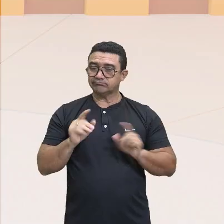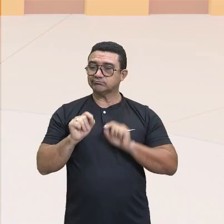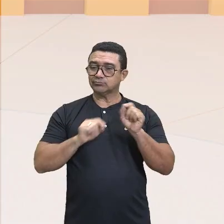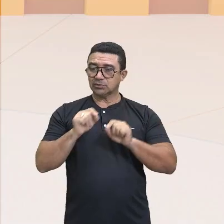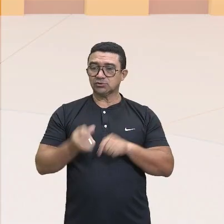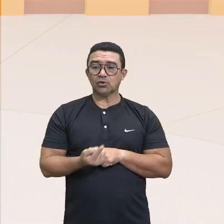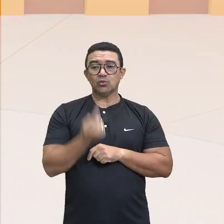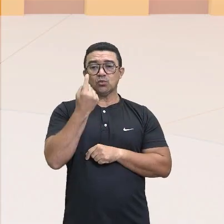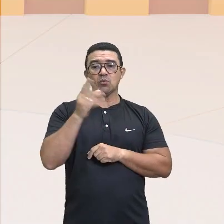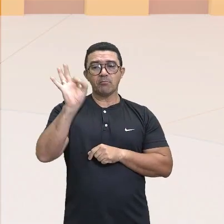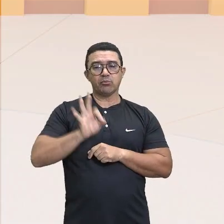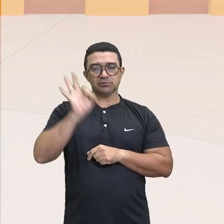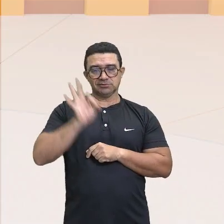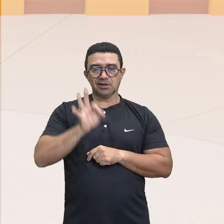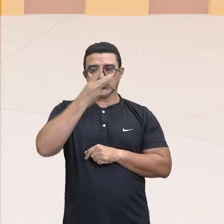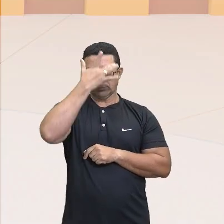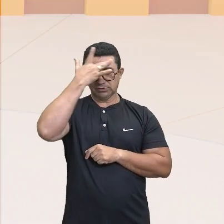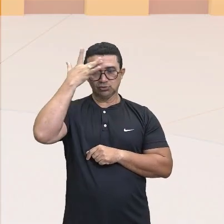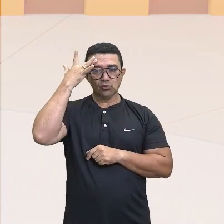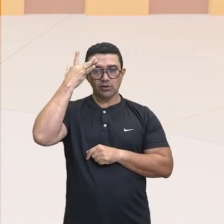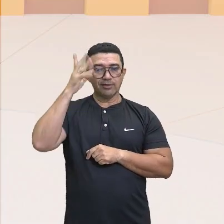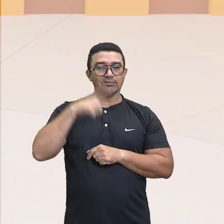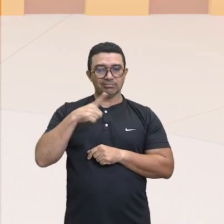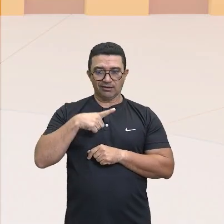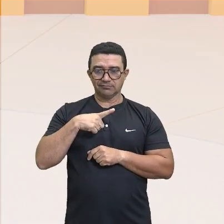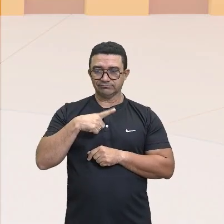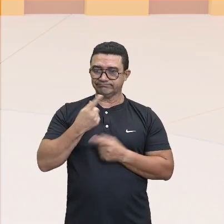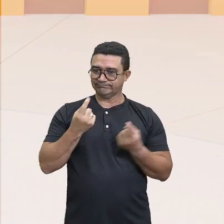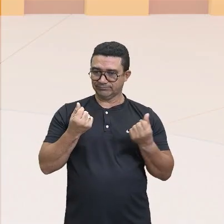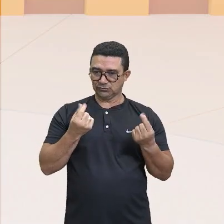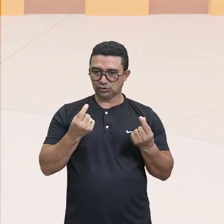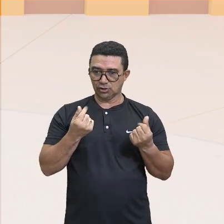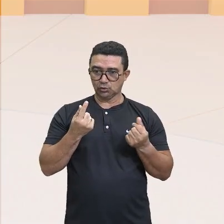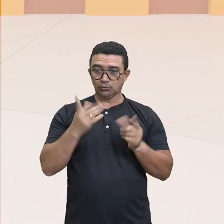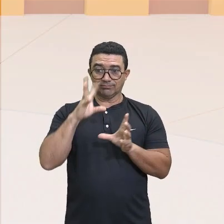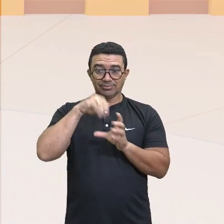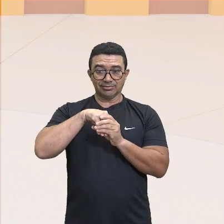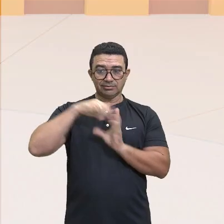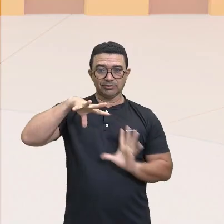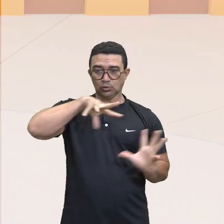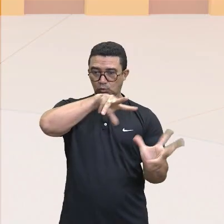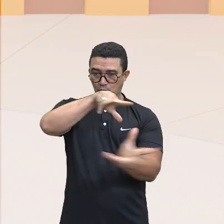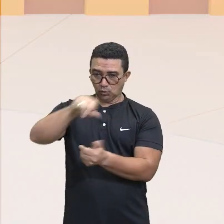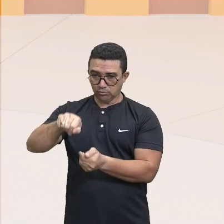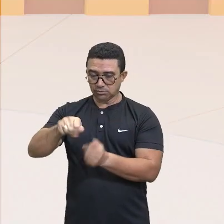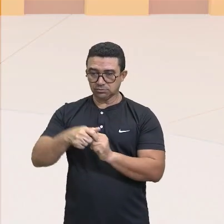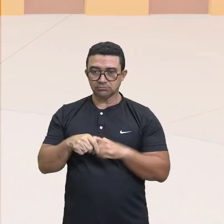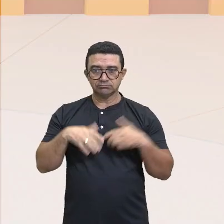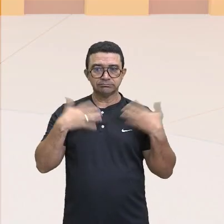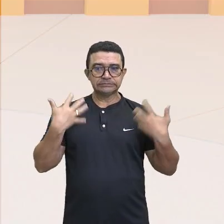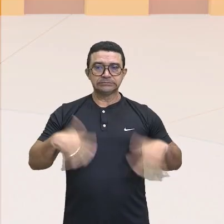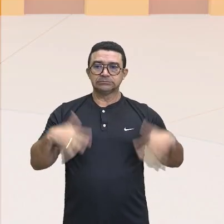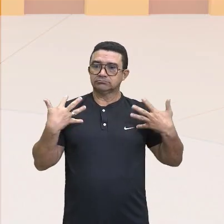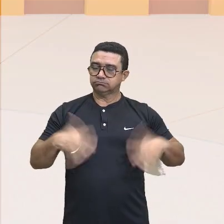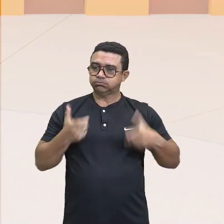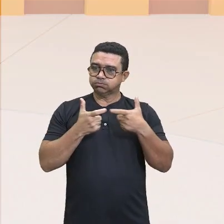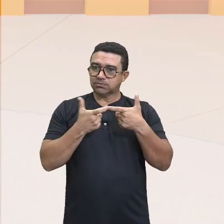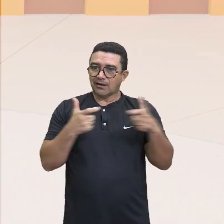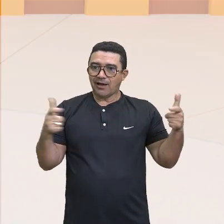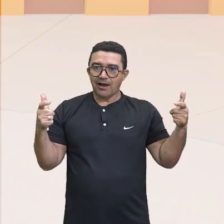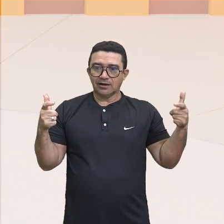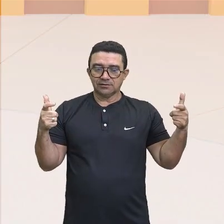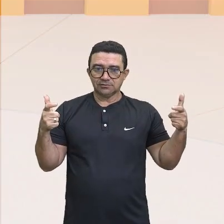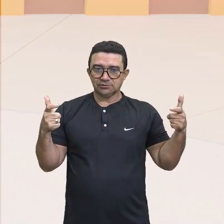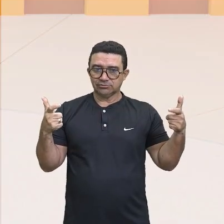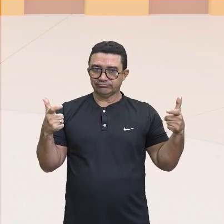apenas 1% da população mundial. Então, é uma diferença que é, assim, muito grande em relação